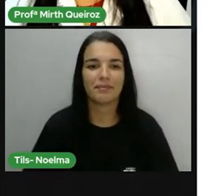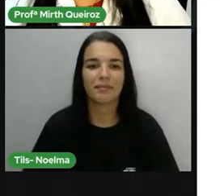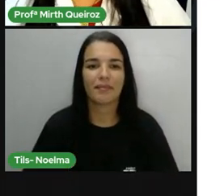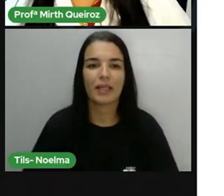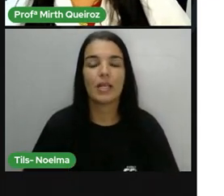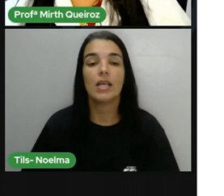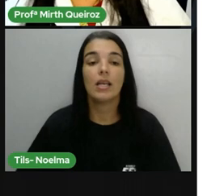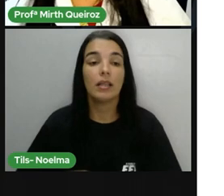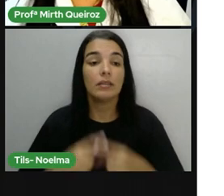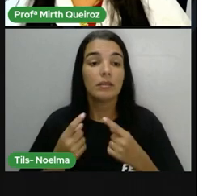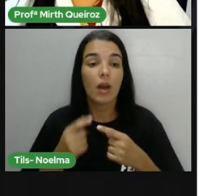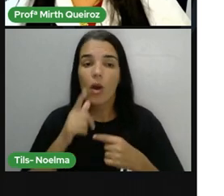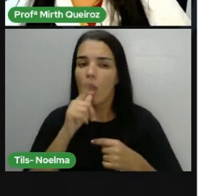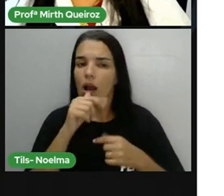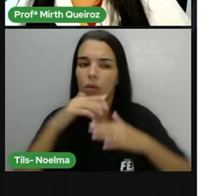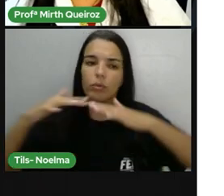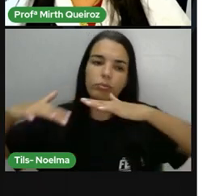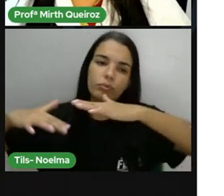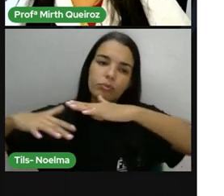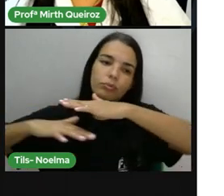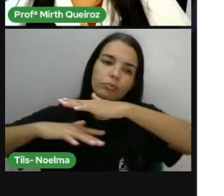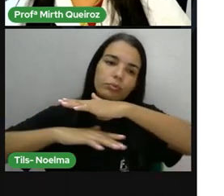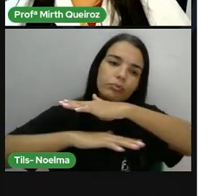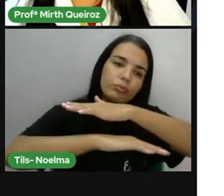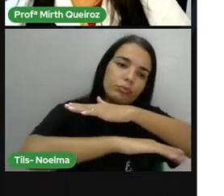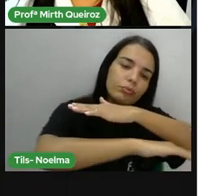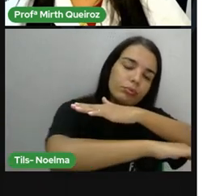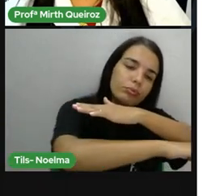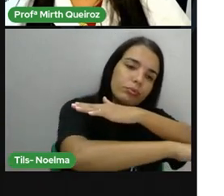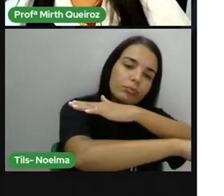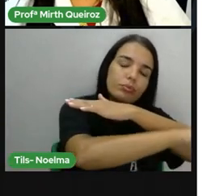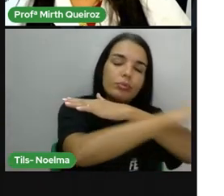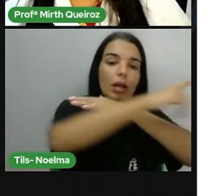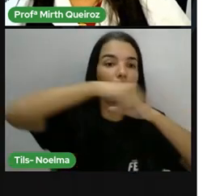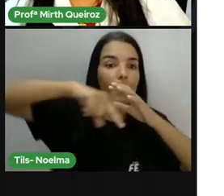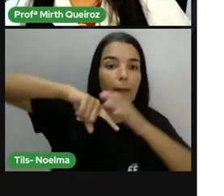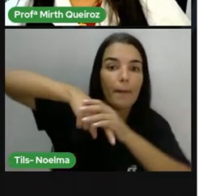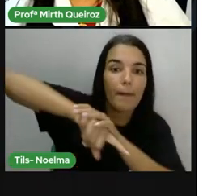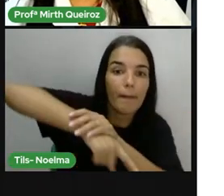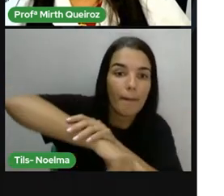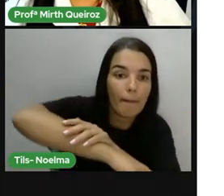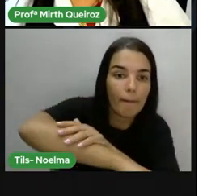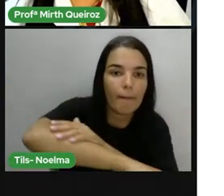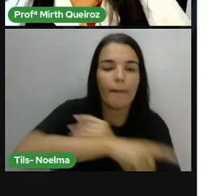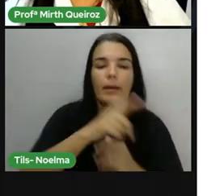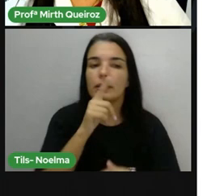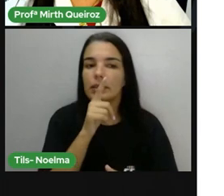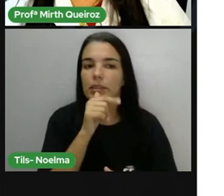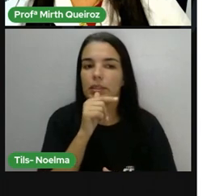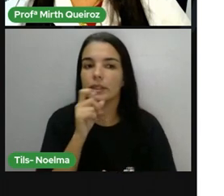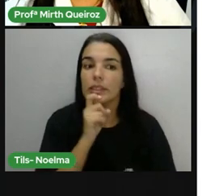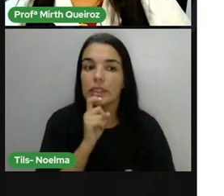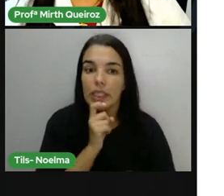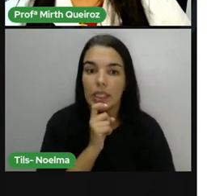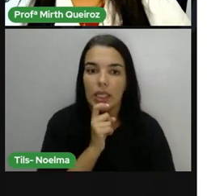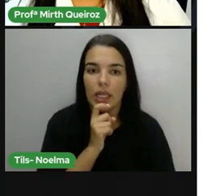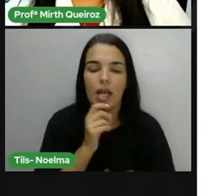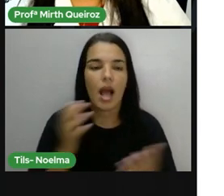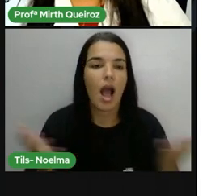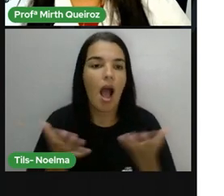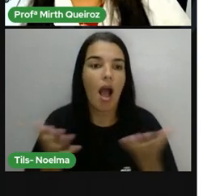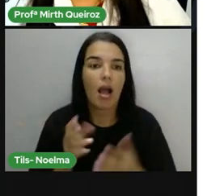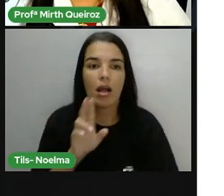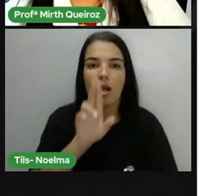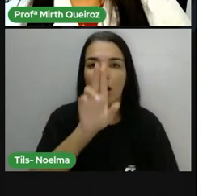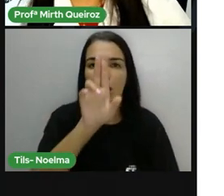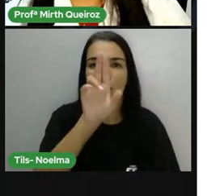A corrente interna o levou uns metros para debaixo da parte gelada. A